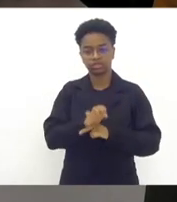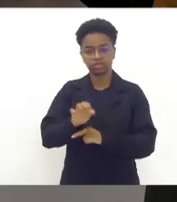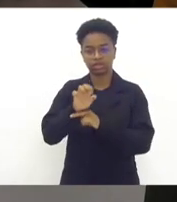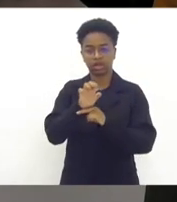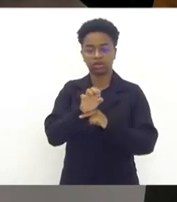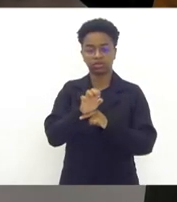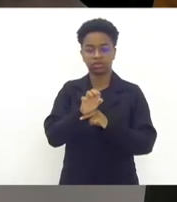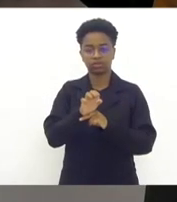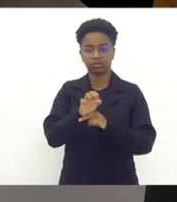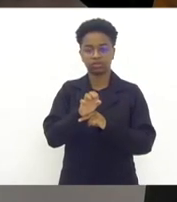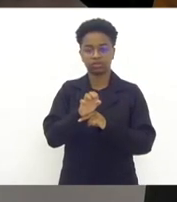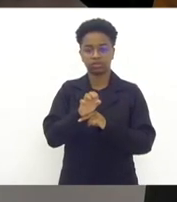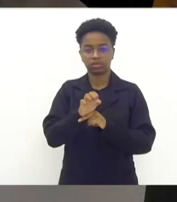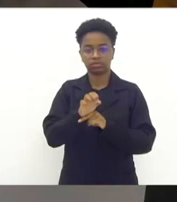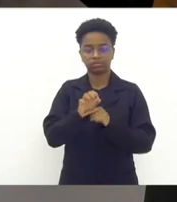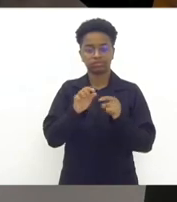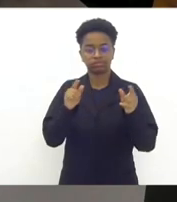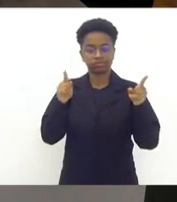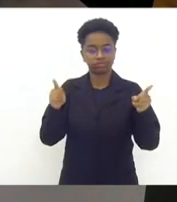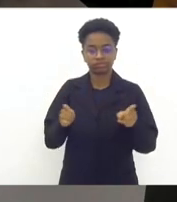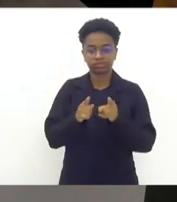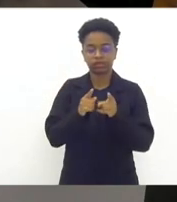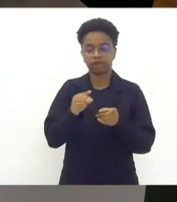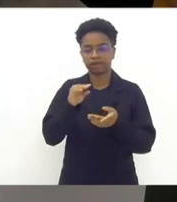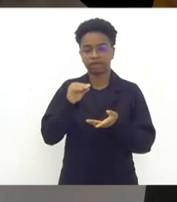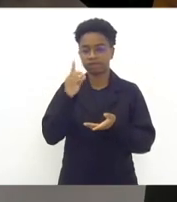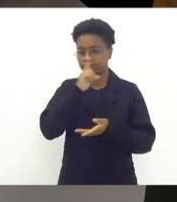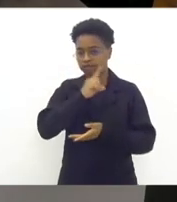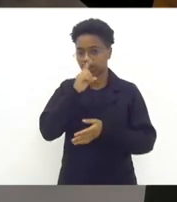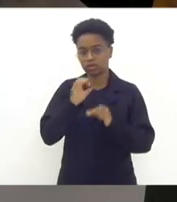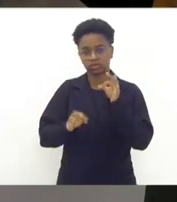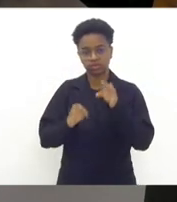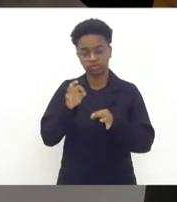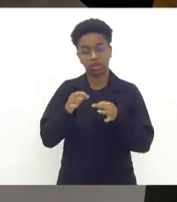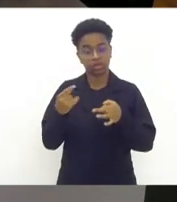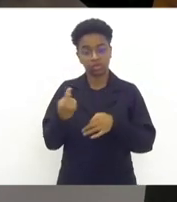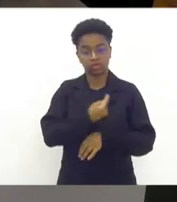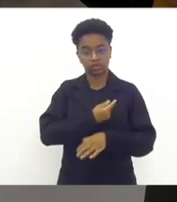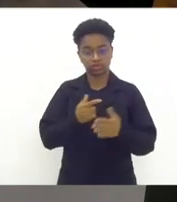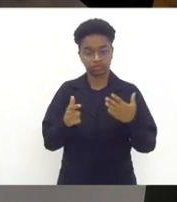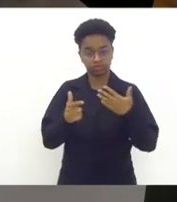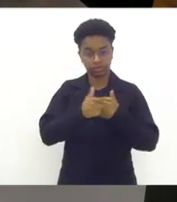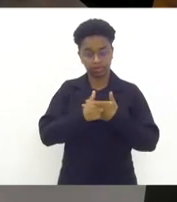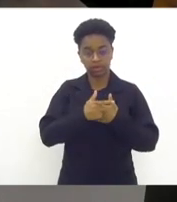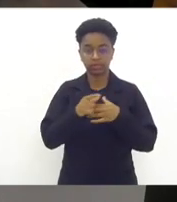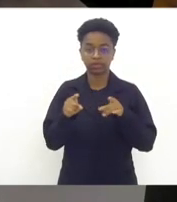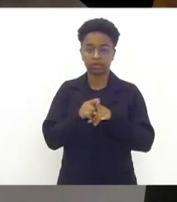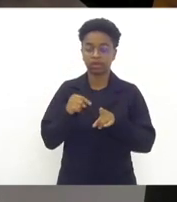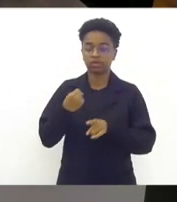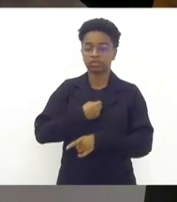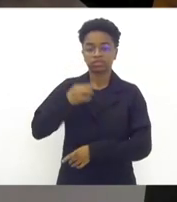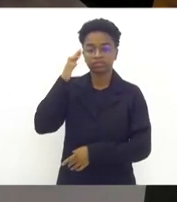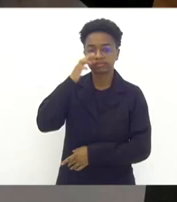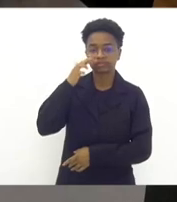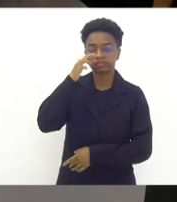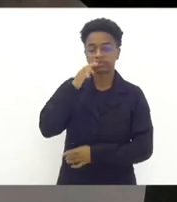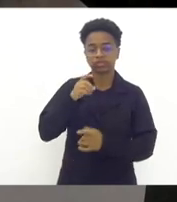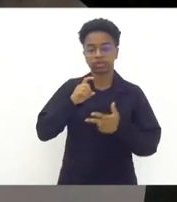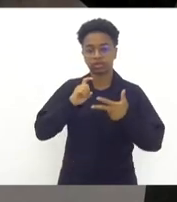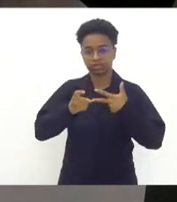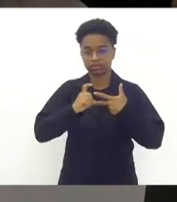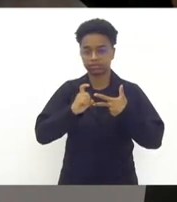vez menos cometedor de injustiças. É essa a nossa função. E nós aqui somos fiscalizadores do Poder